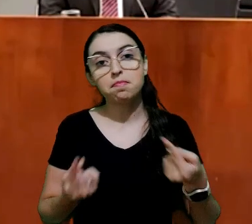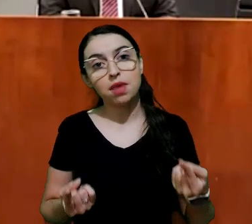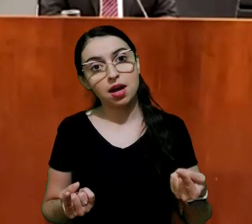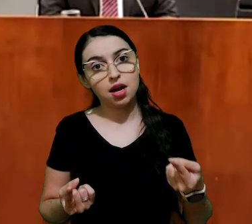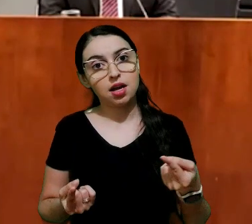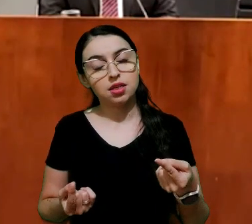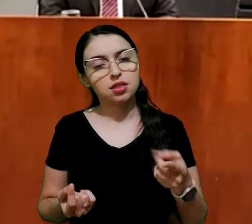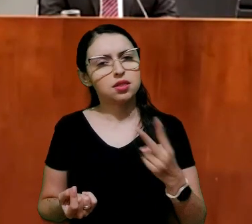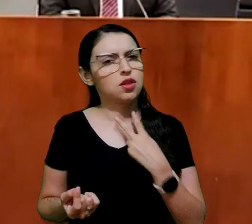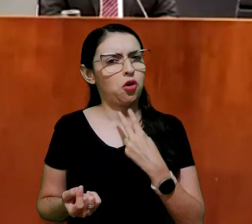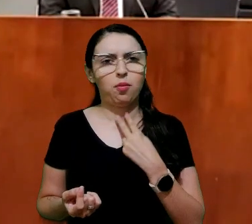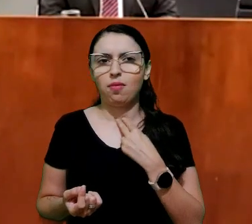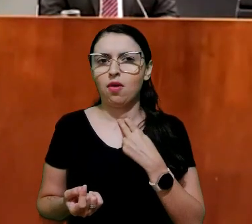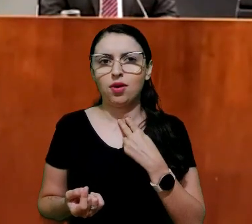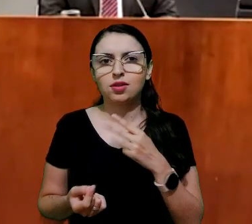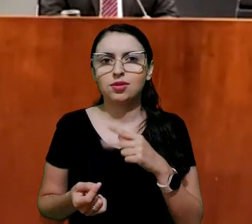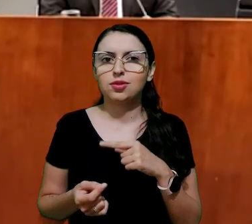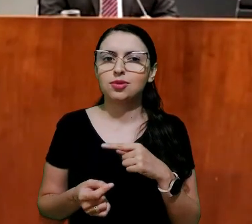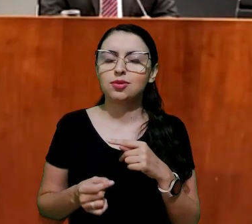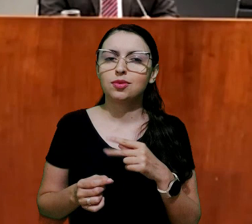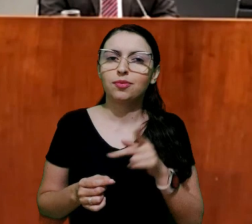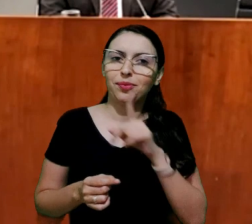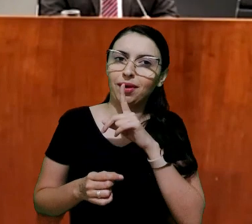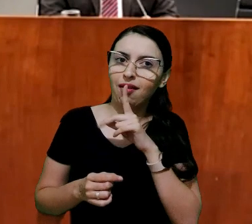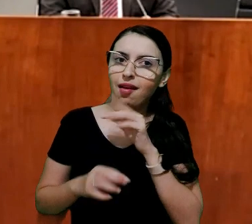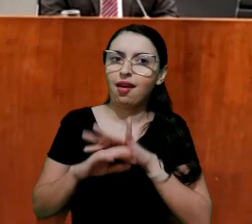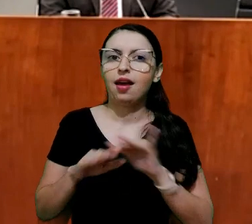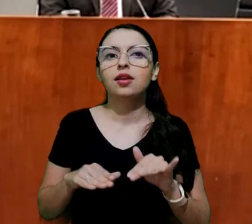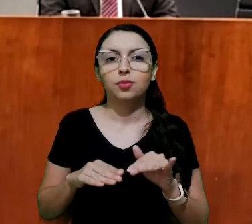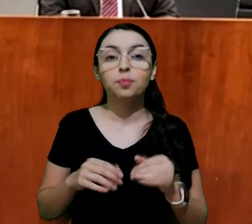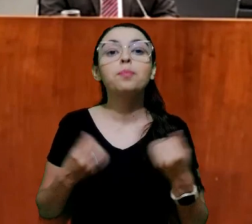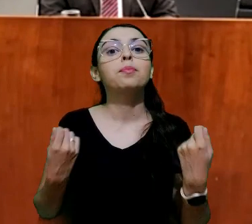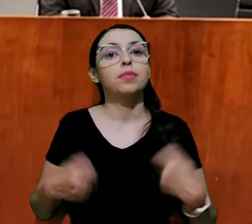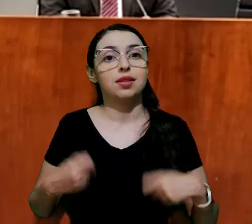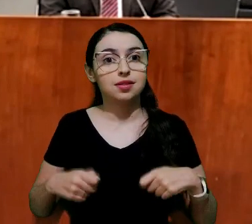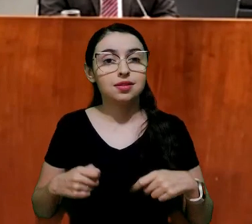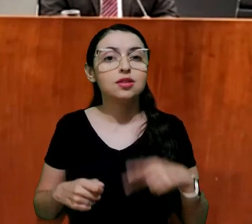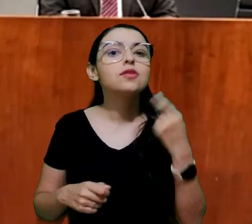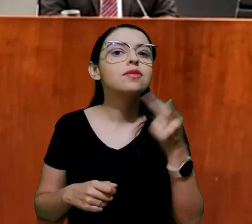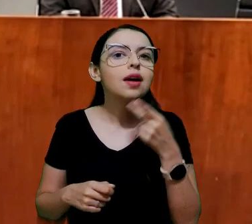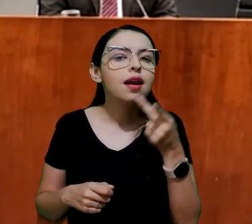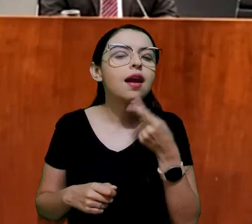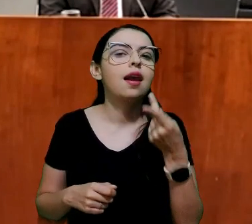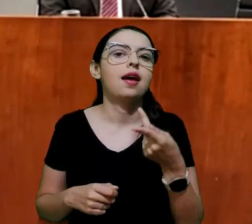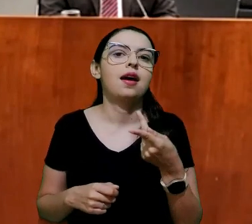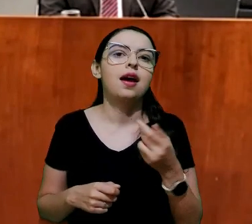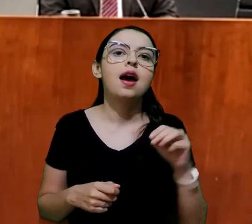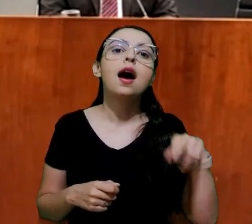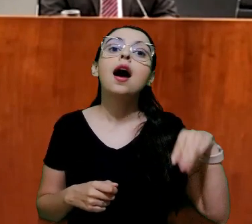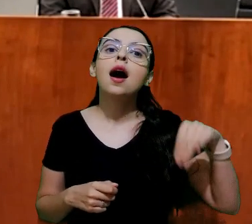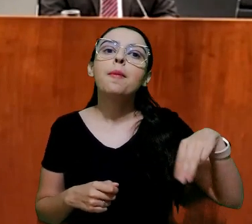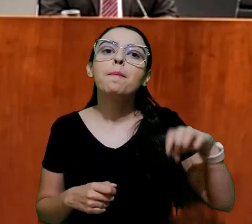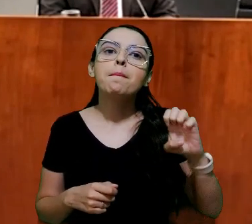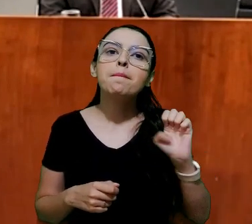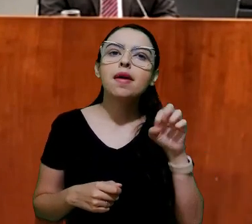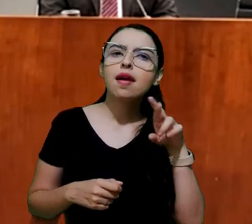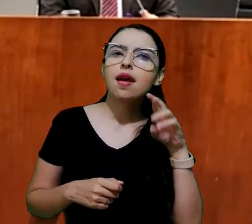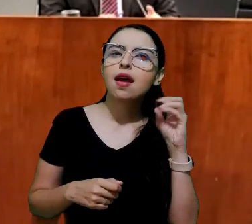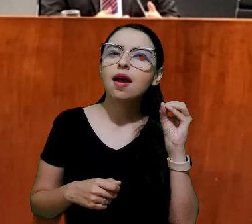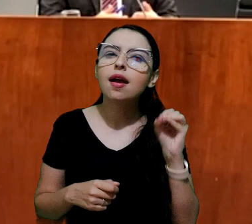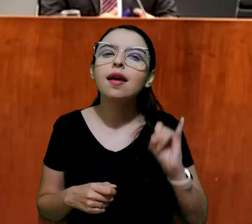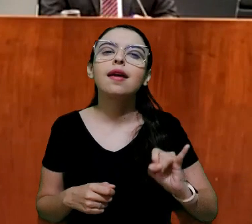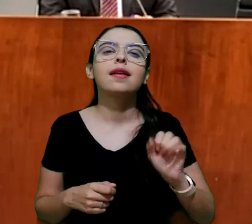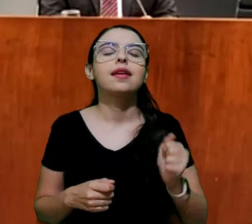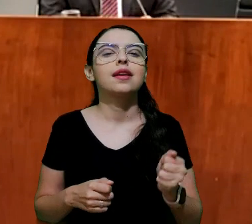registrar a dedicação que a professora Neri tem ao estudo do direito civil, mas procurando